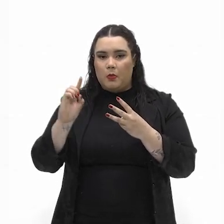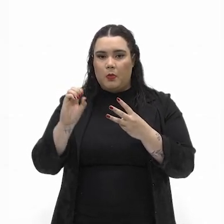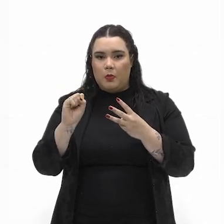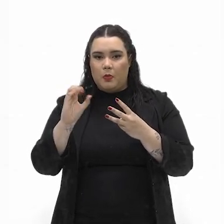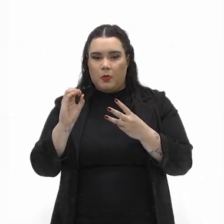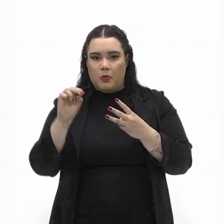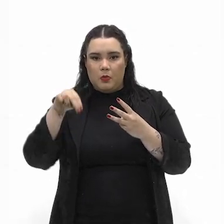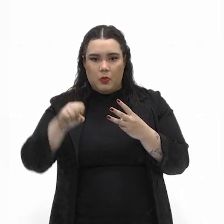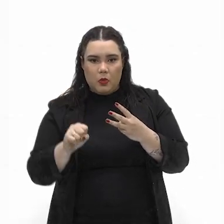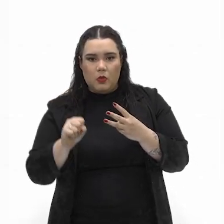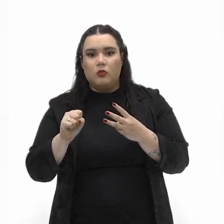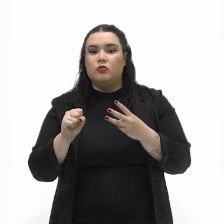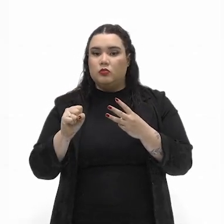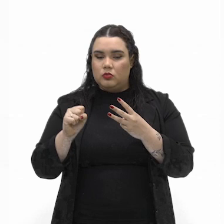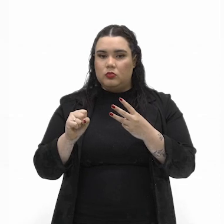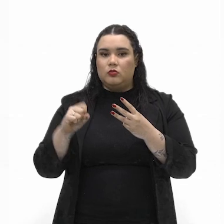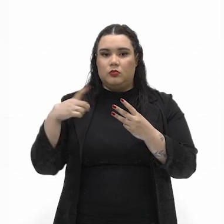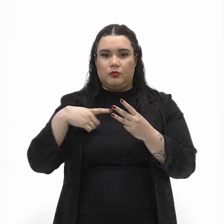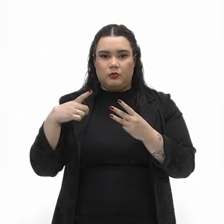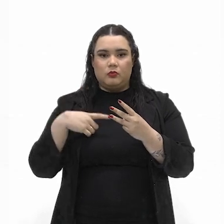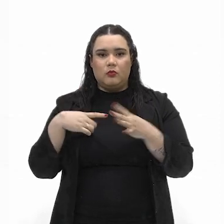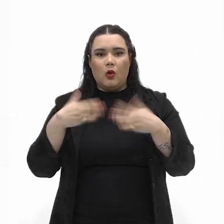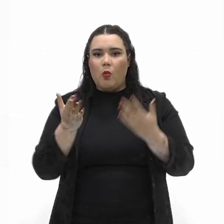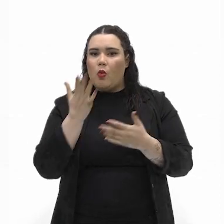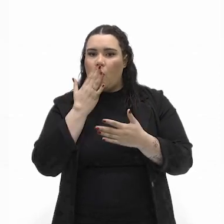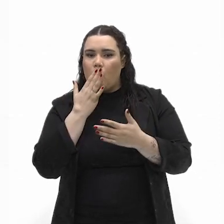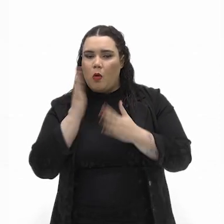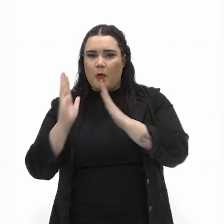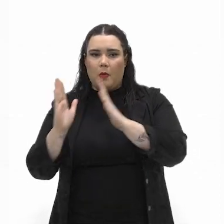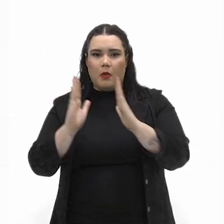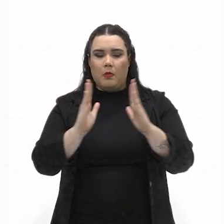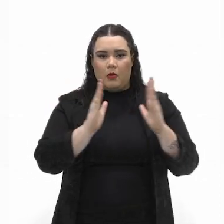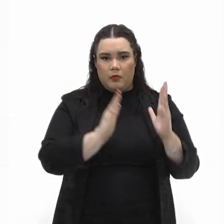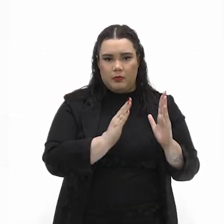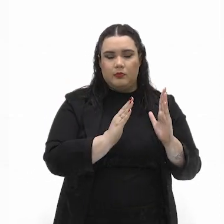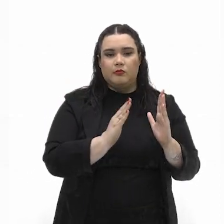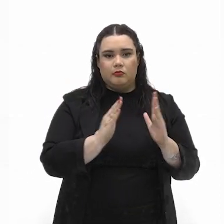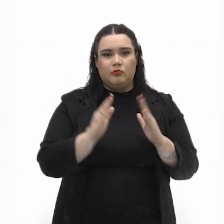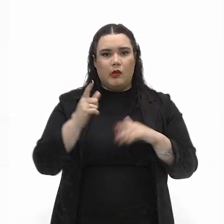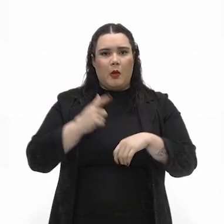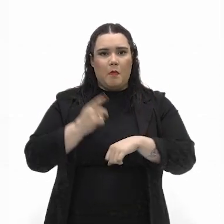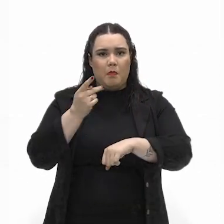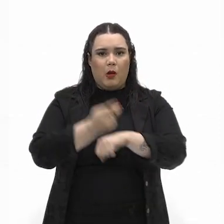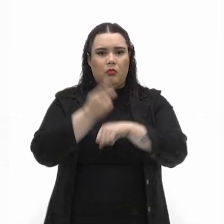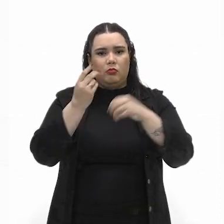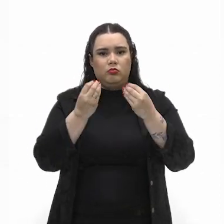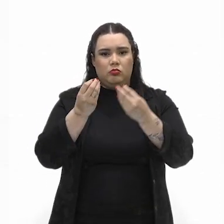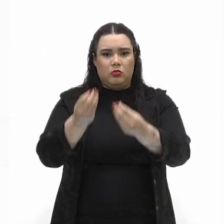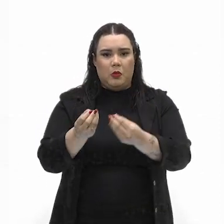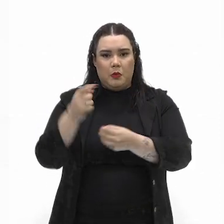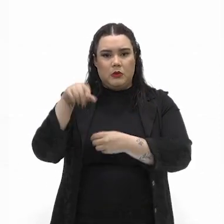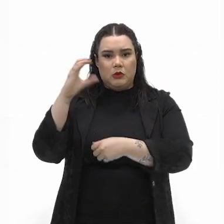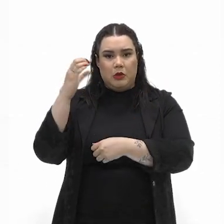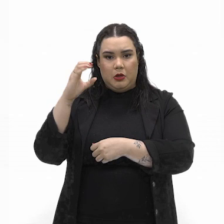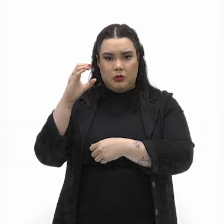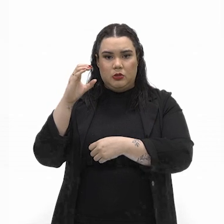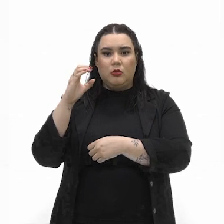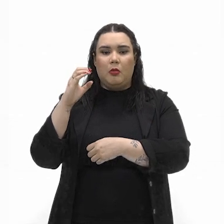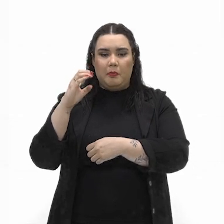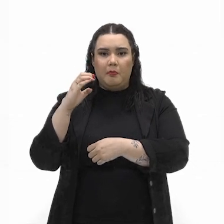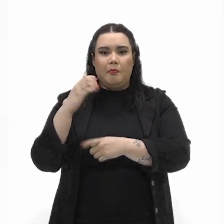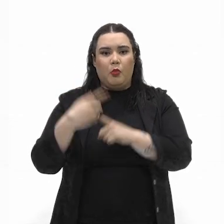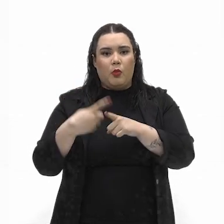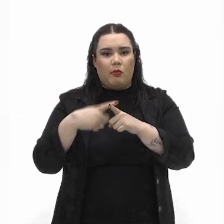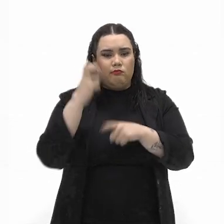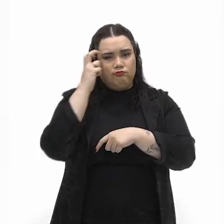de Higgs, não é verdade? Que deu o prêmio Nobel aí ao cientista Higgs, né, pessoal? Então, essas